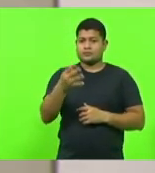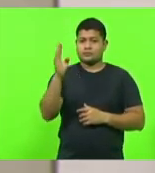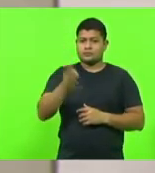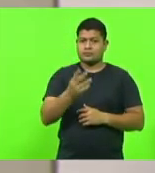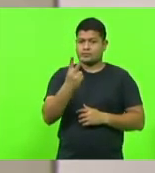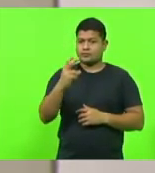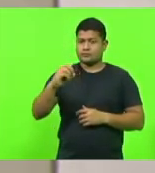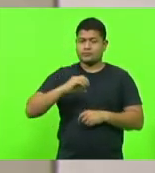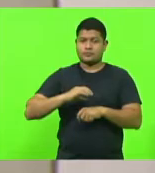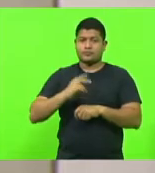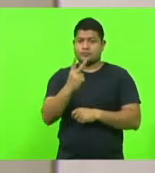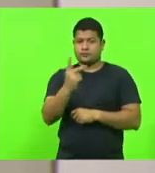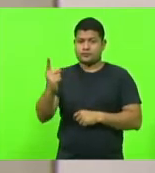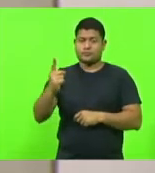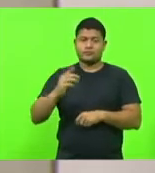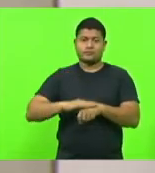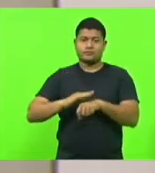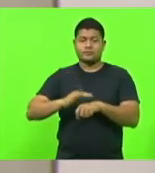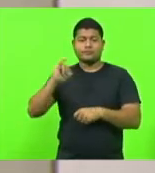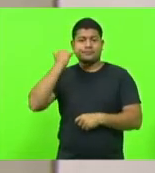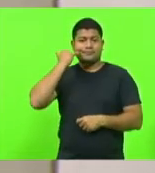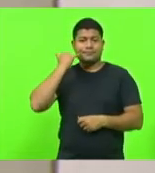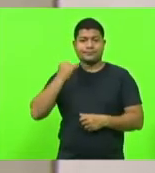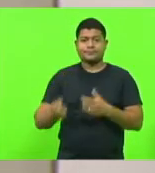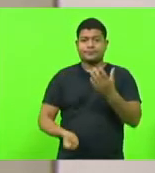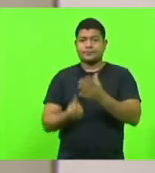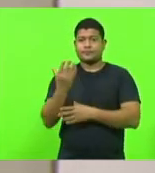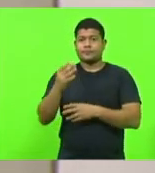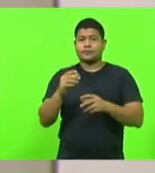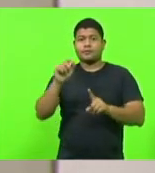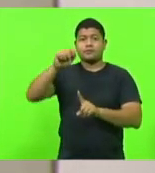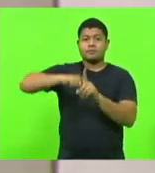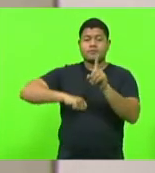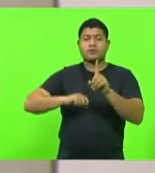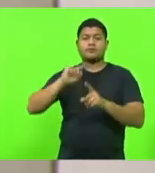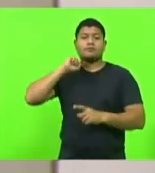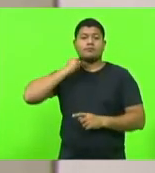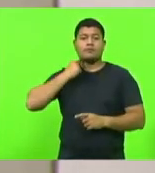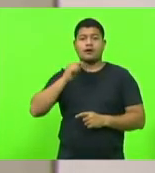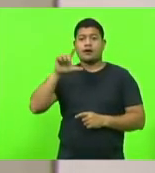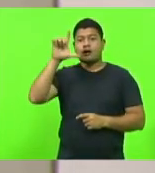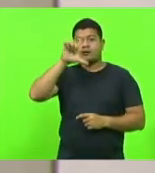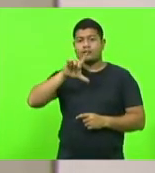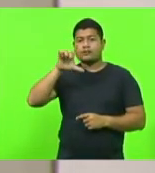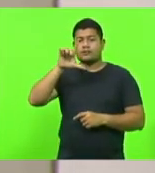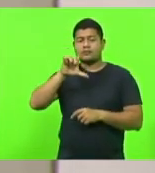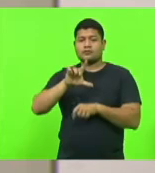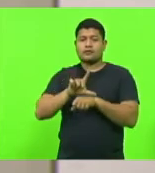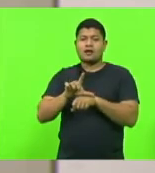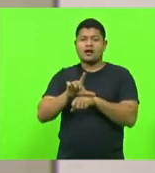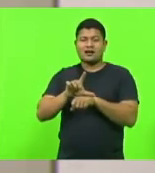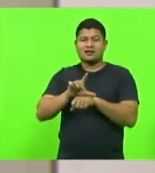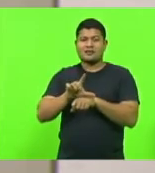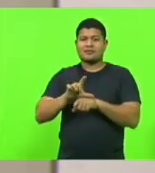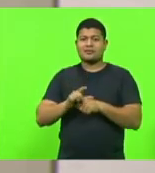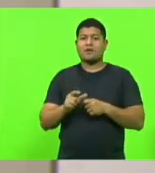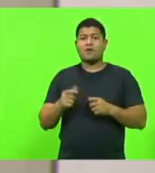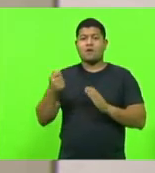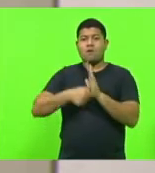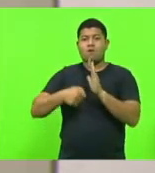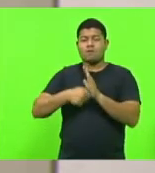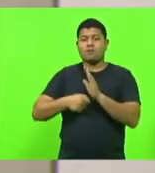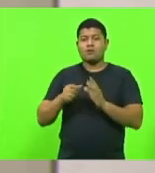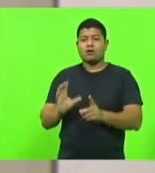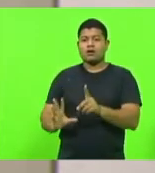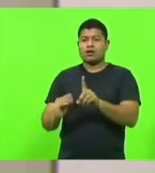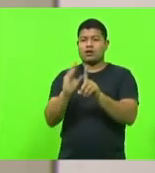194.4/2021, autor deputado Jessé Lopes. Institui o mês Maio Laranja de combate ao abuso e à exploração sexual de crianças e adolescentes